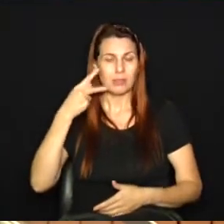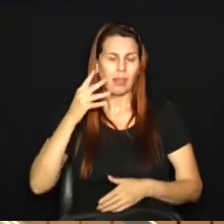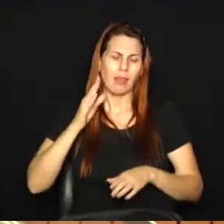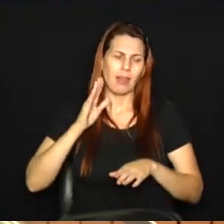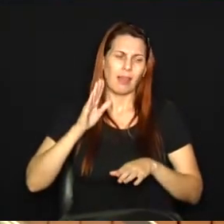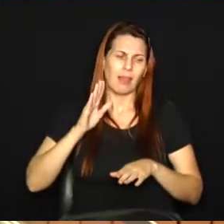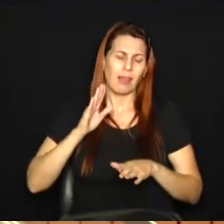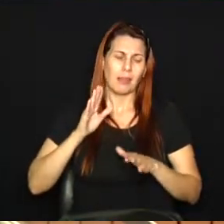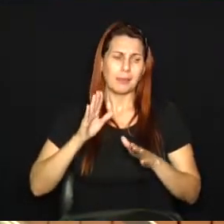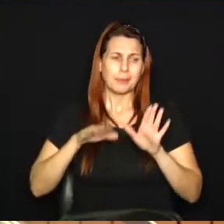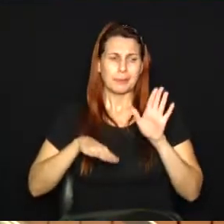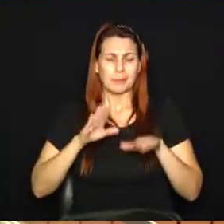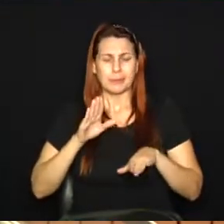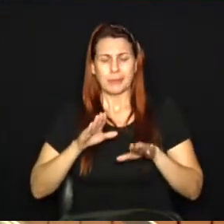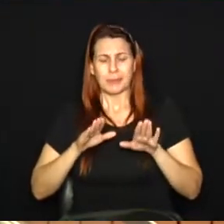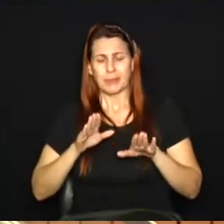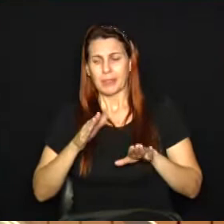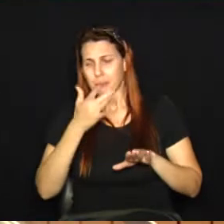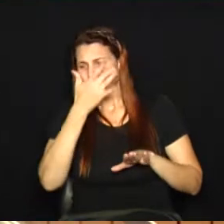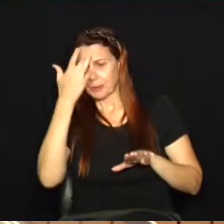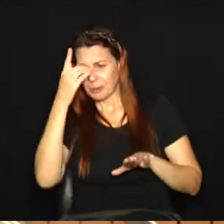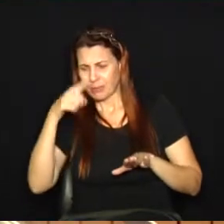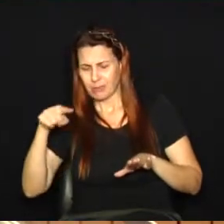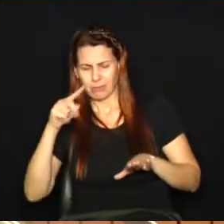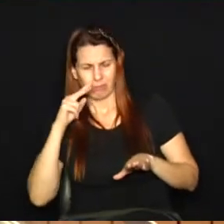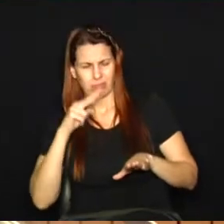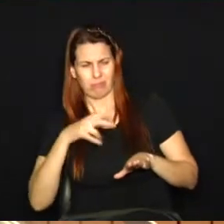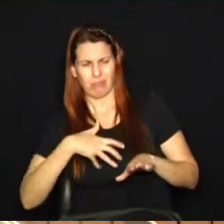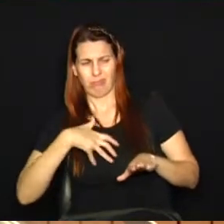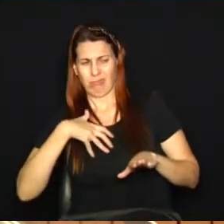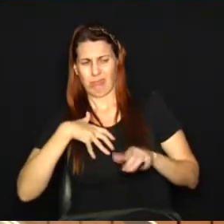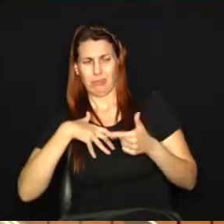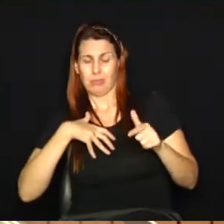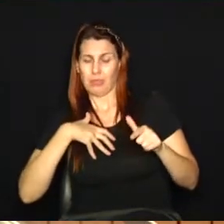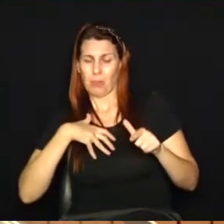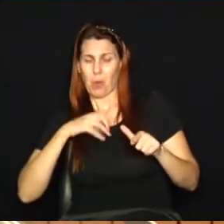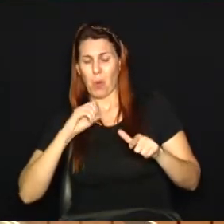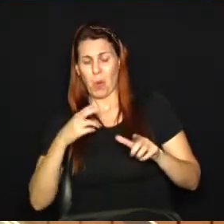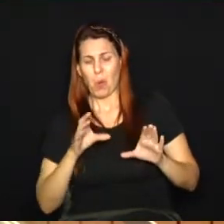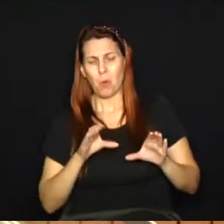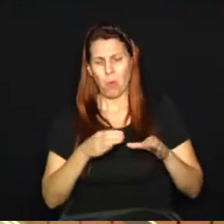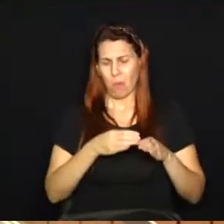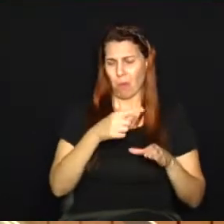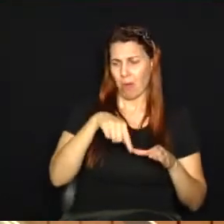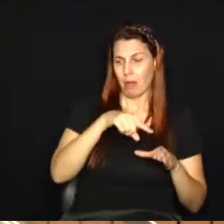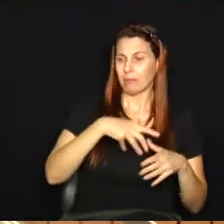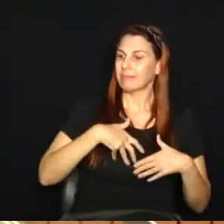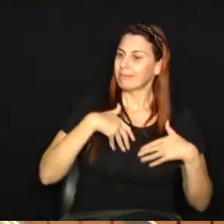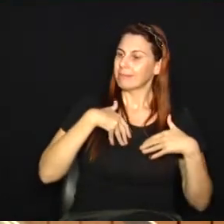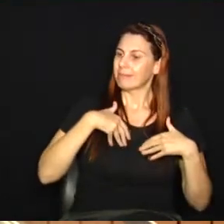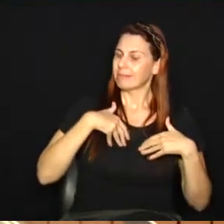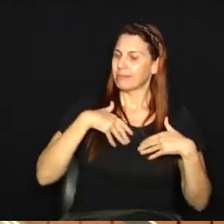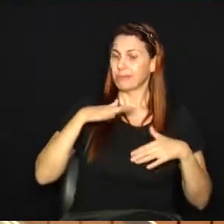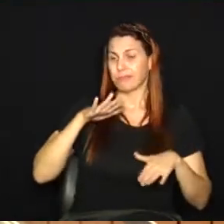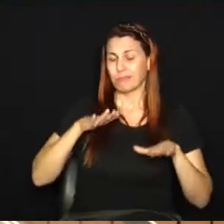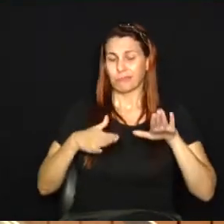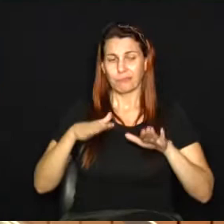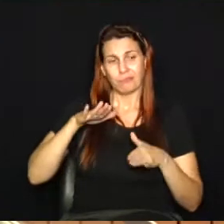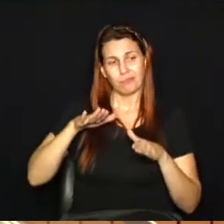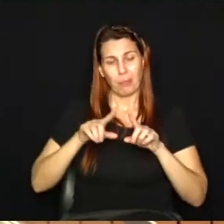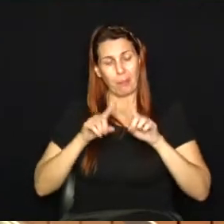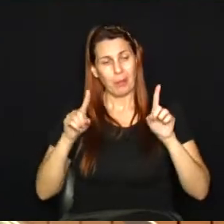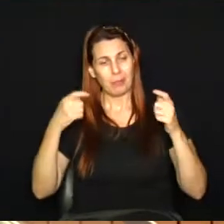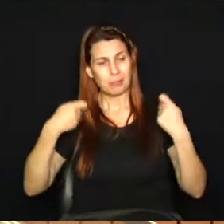vezes não agrada a alguns, muitas vezes agrada a alguns e desagrada a outros, enfim. Mas nós temos que ter a